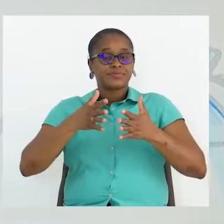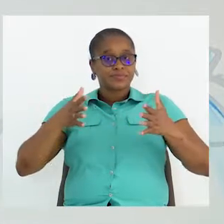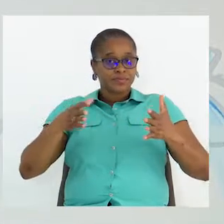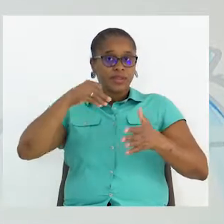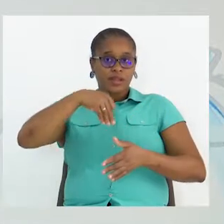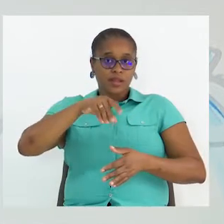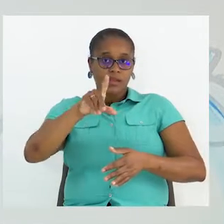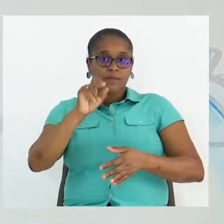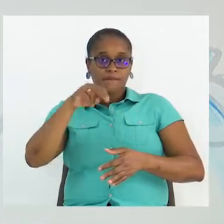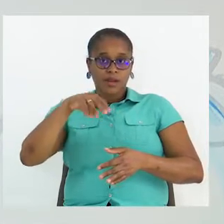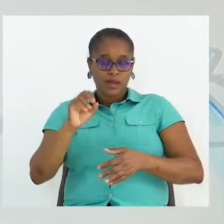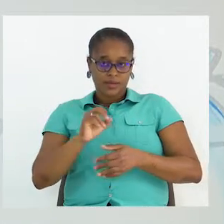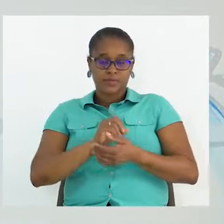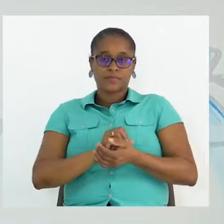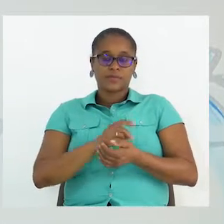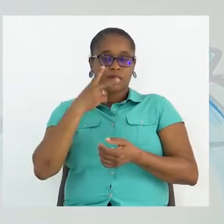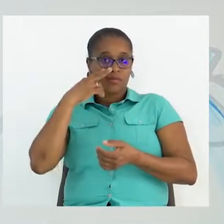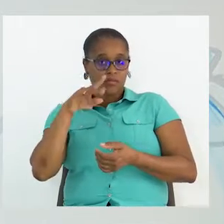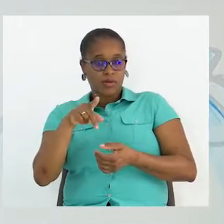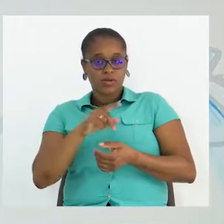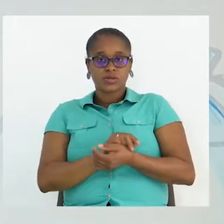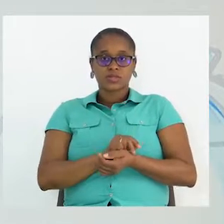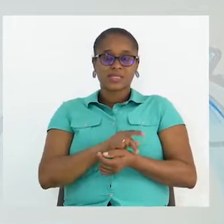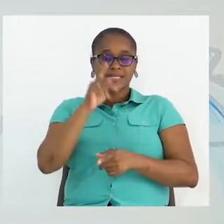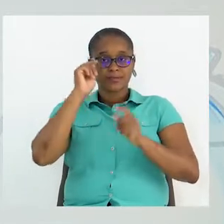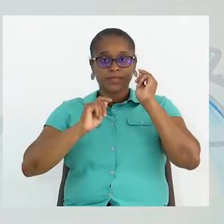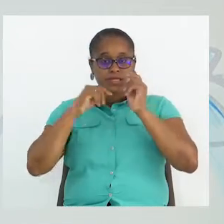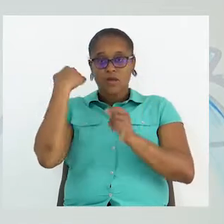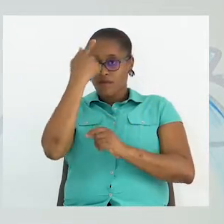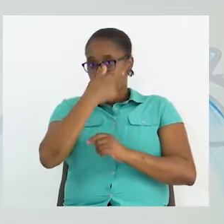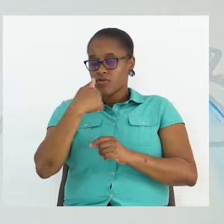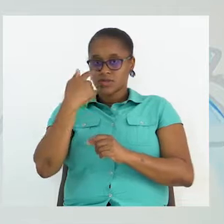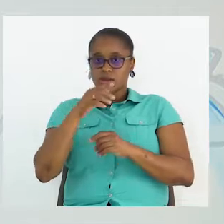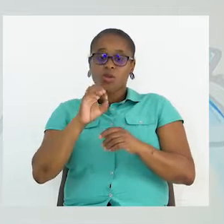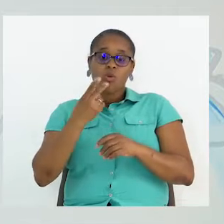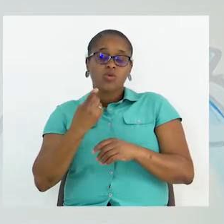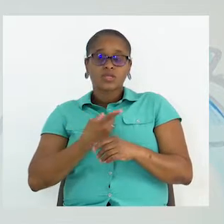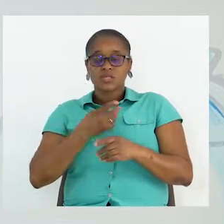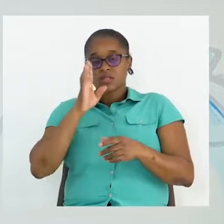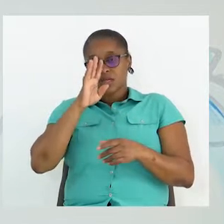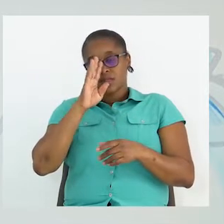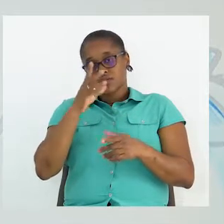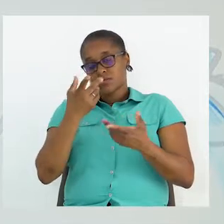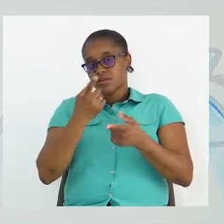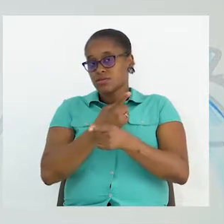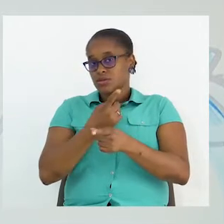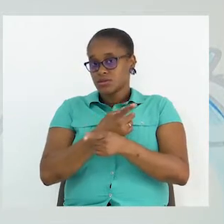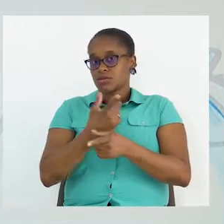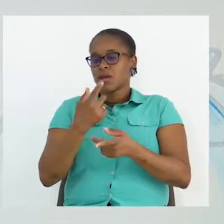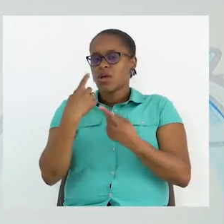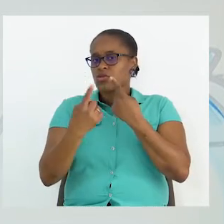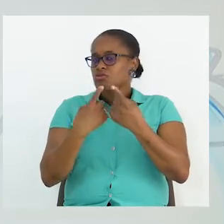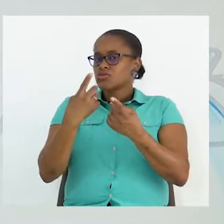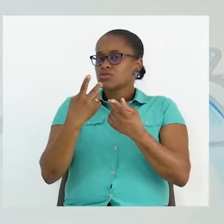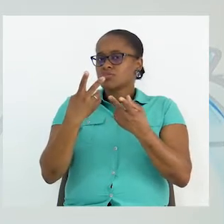plano, mostra-se a expressão facial, ou então, se for um objeto, algum aspecto do objeto.